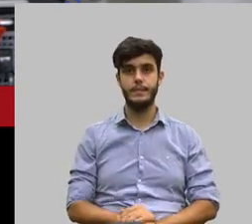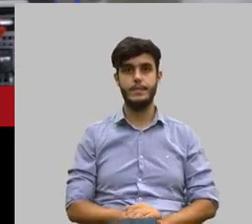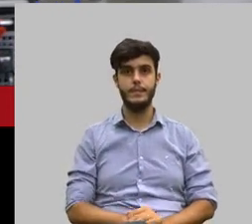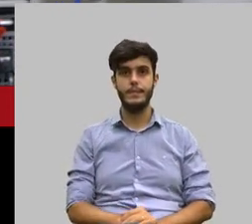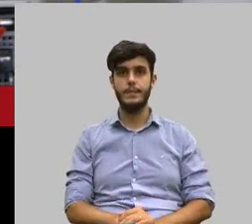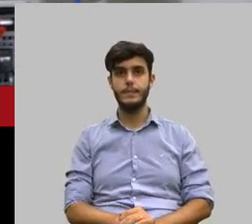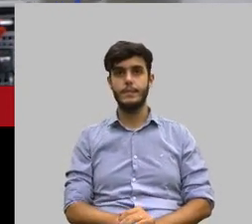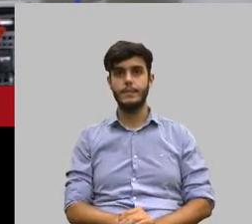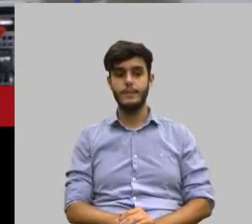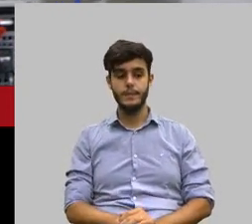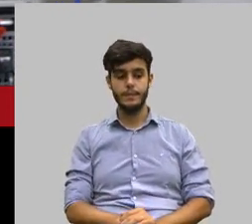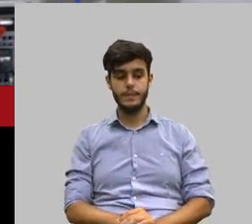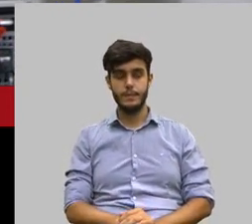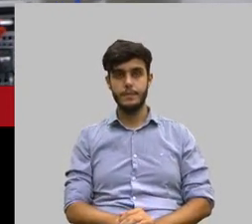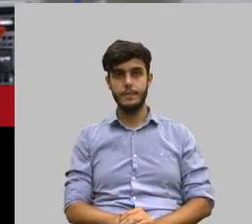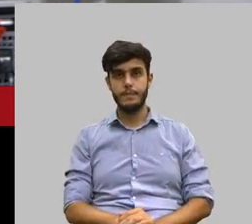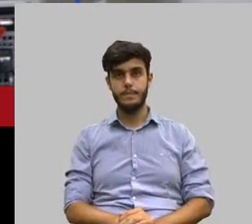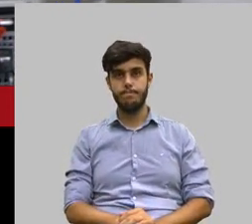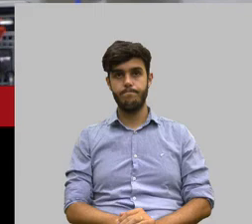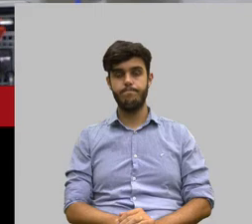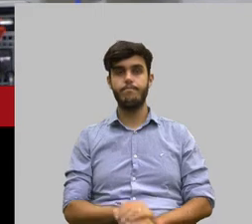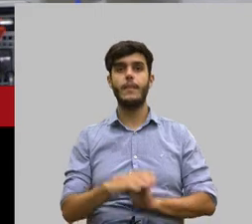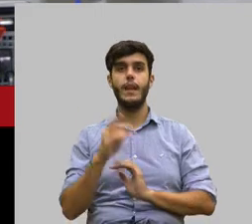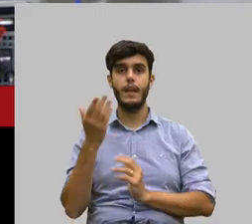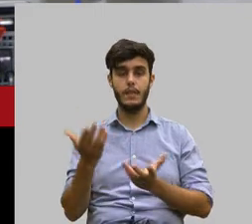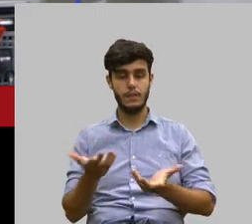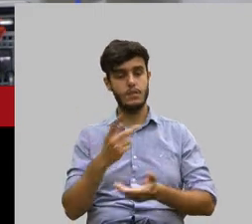delado muito é isso